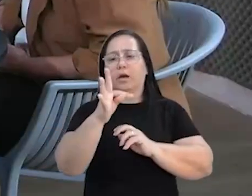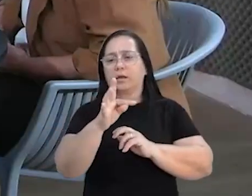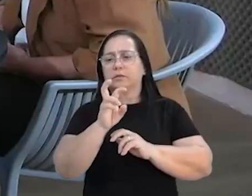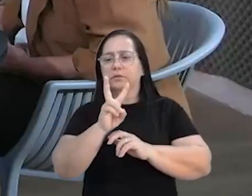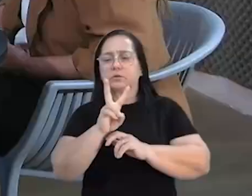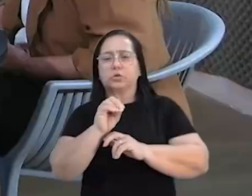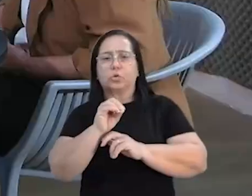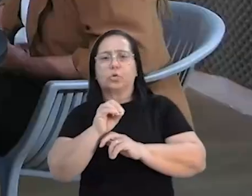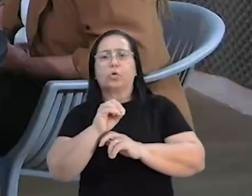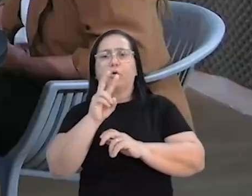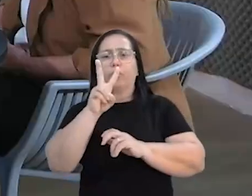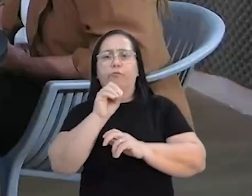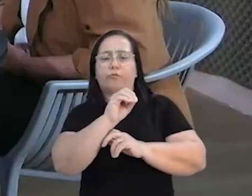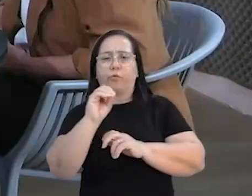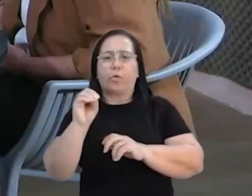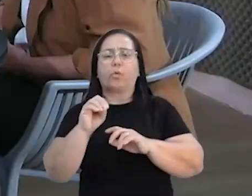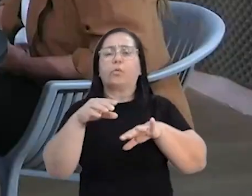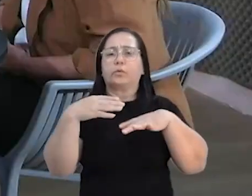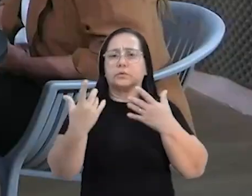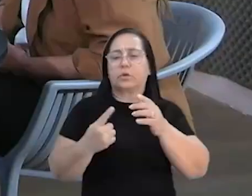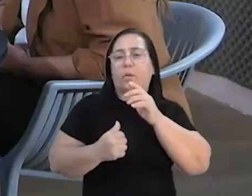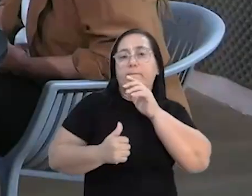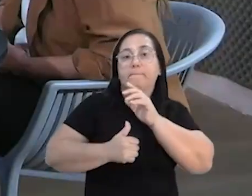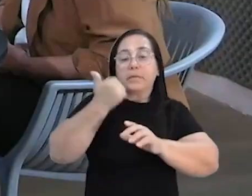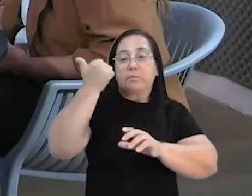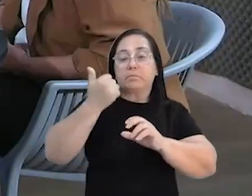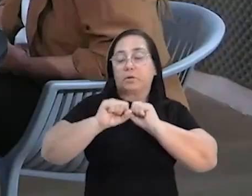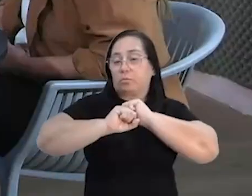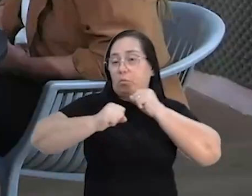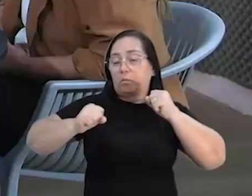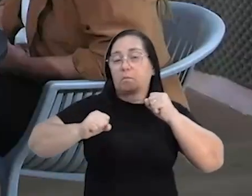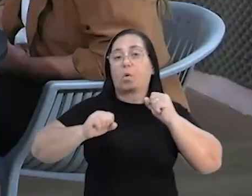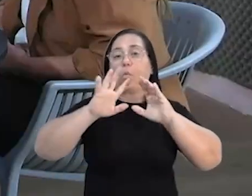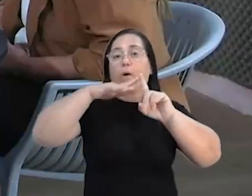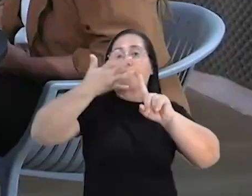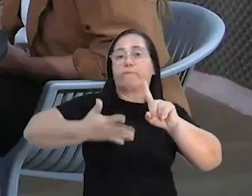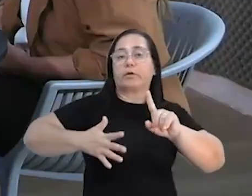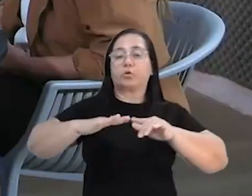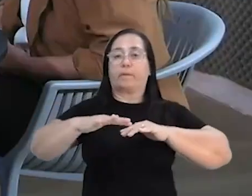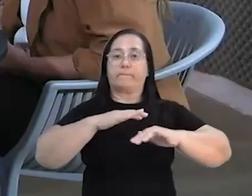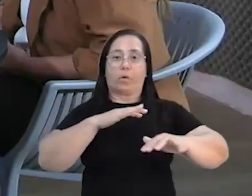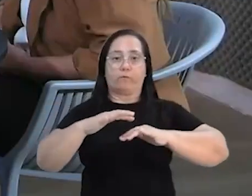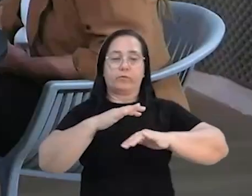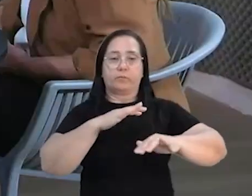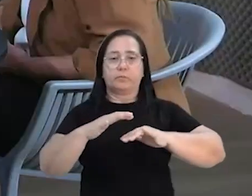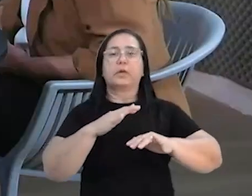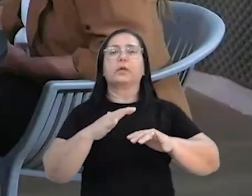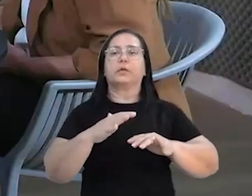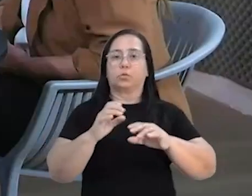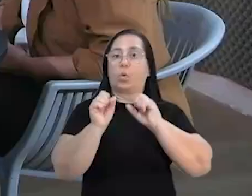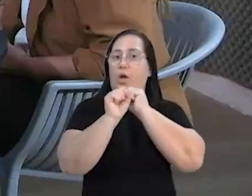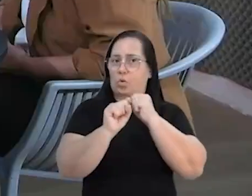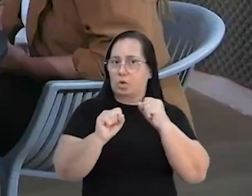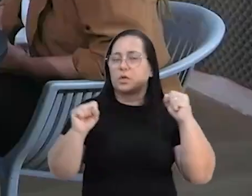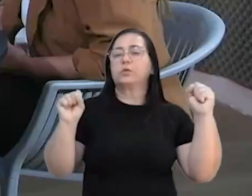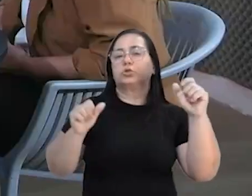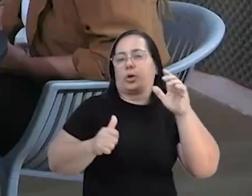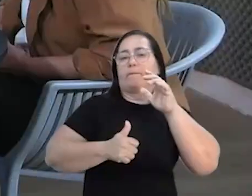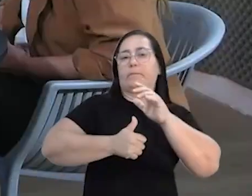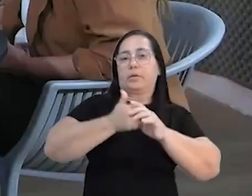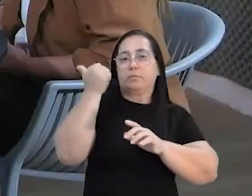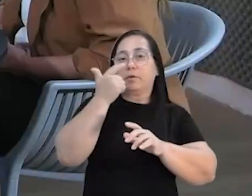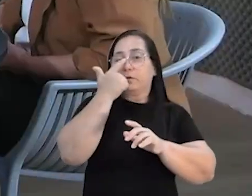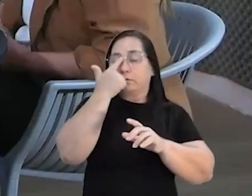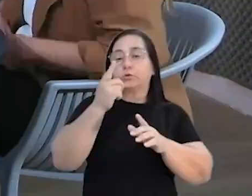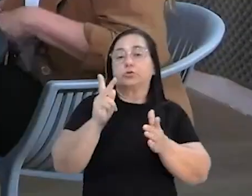Art Nouveau, ele é o primeiro, vamos dizer assim, grande movimento, né? Que a gente fala como sendo o primeiro movimento, um dos primeiros movimentos